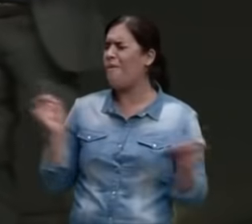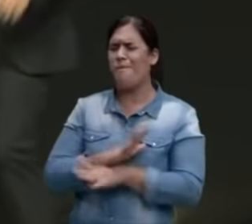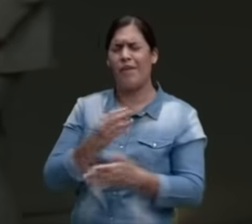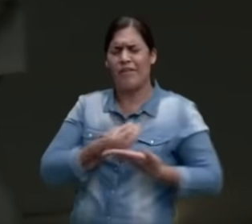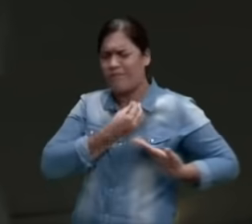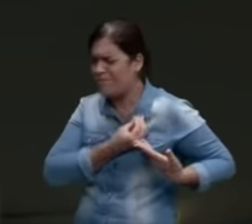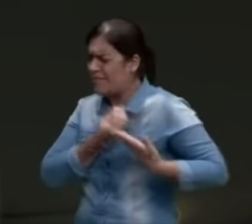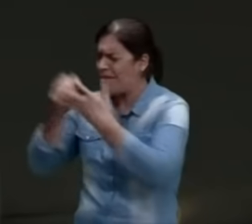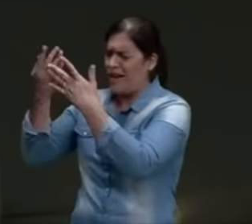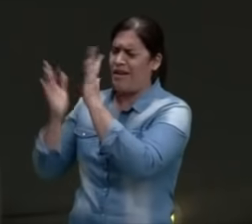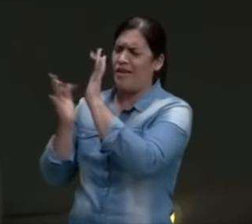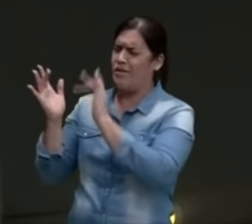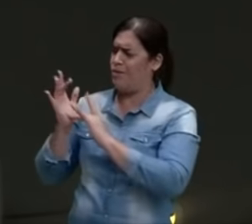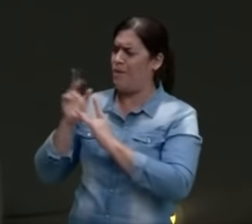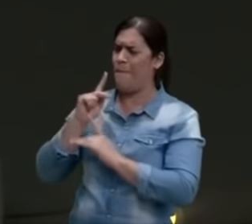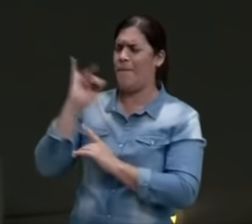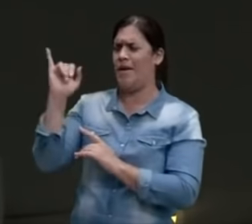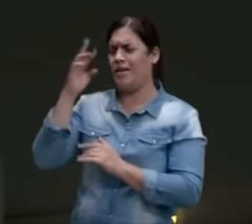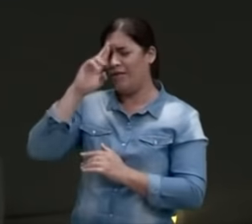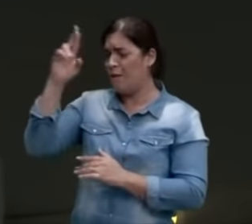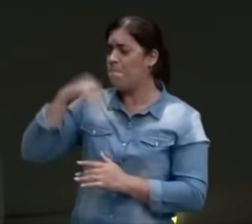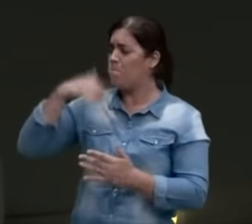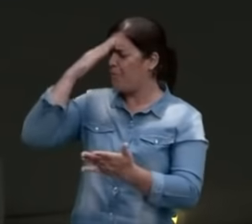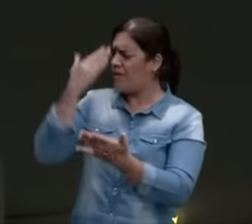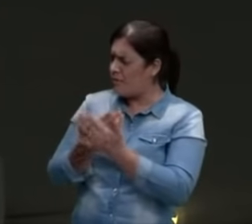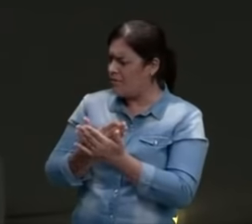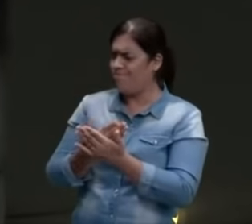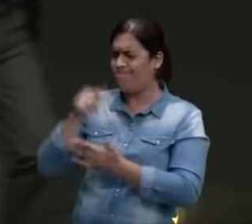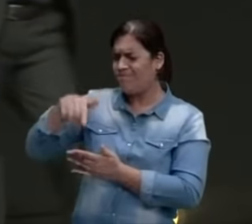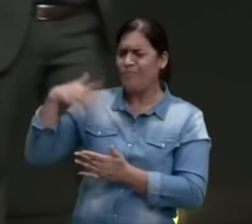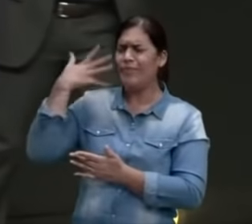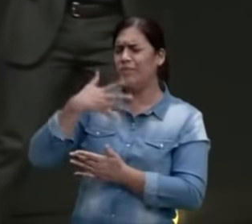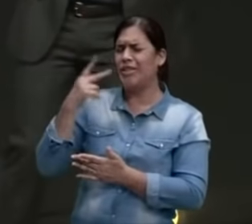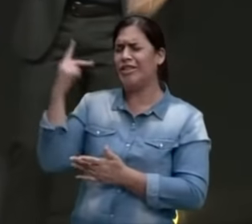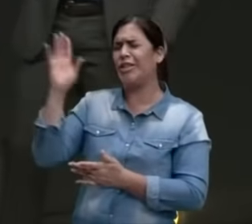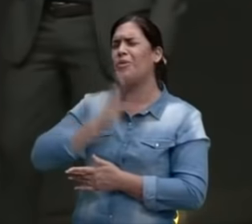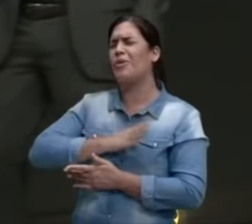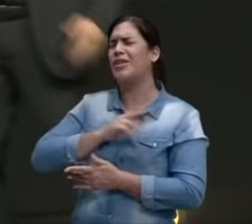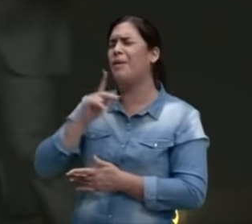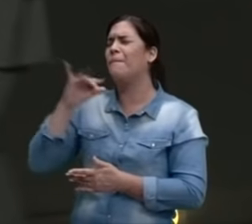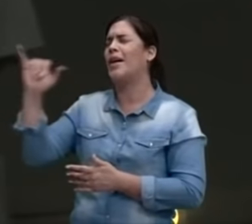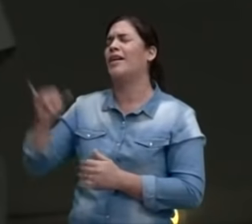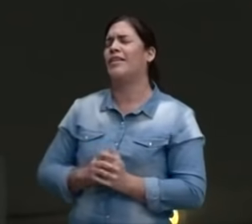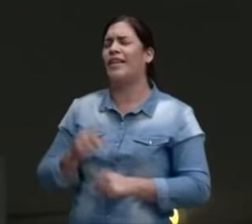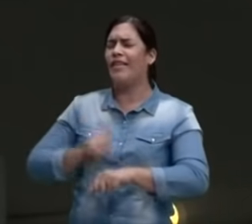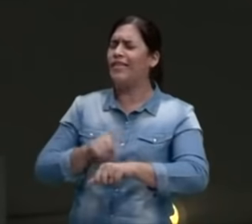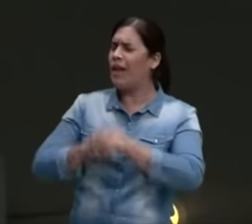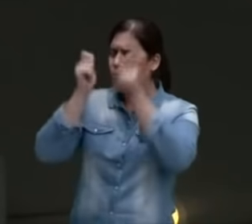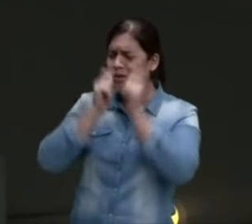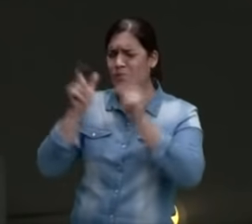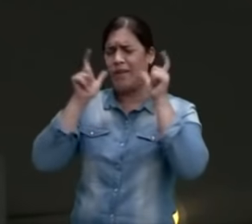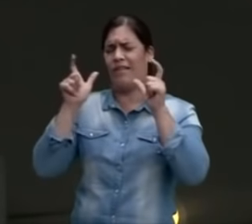completamente a Jesus, Pai. Oh, Senhor, eu creio que essa mensagem está no Teu coração, Pai. É tempo de